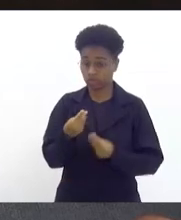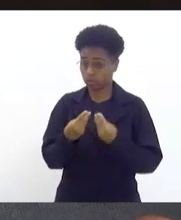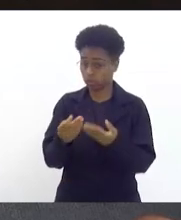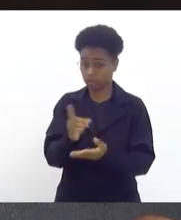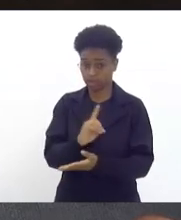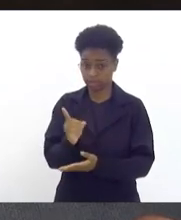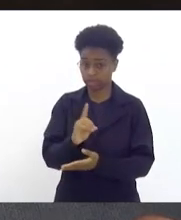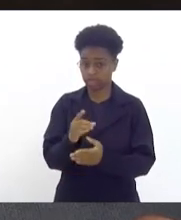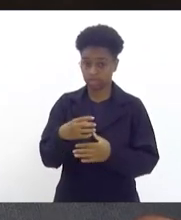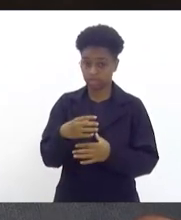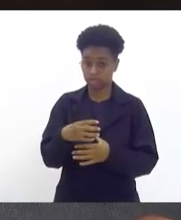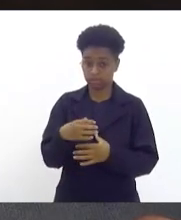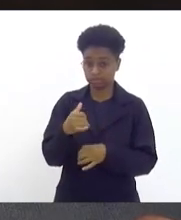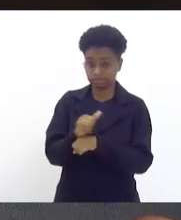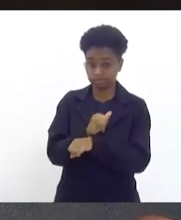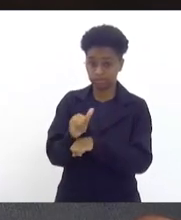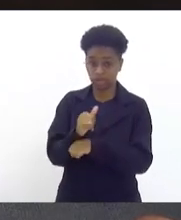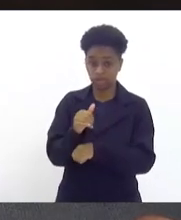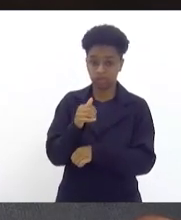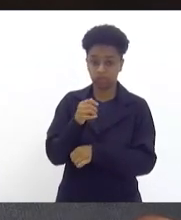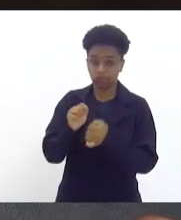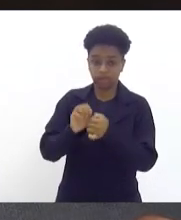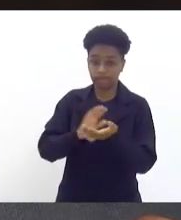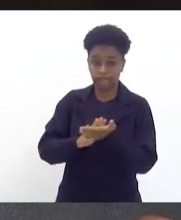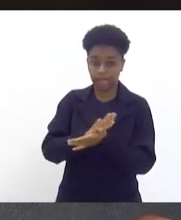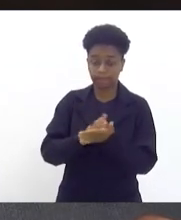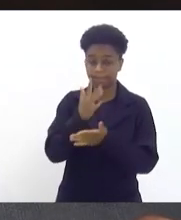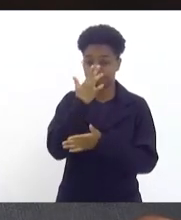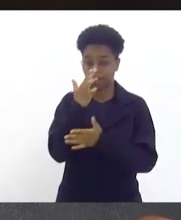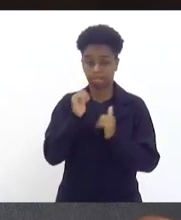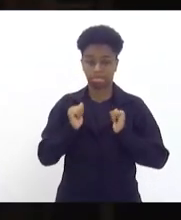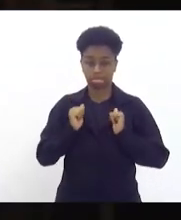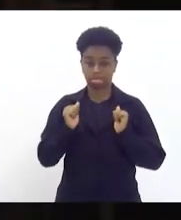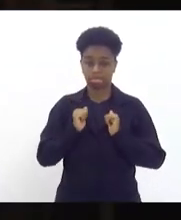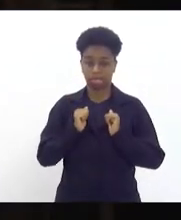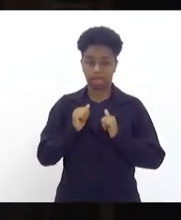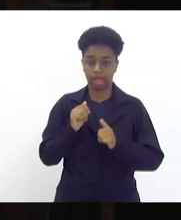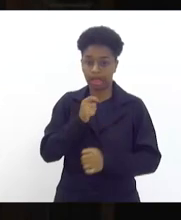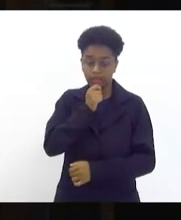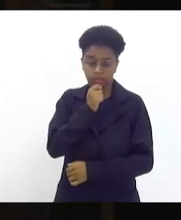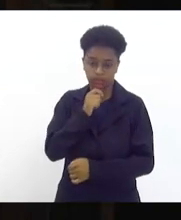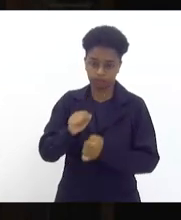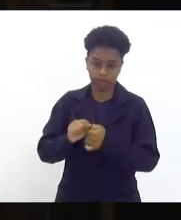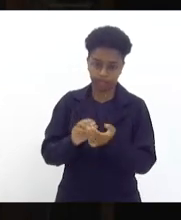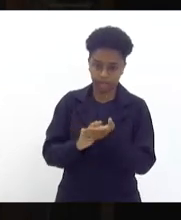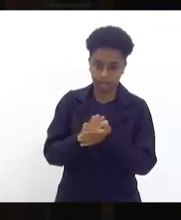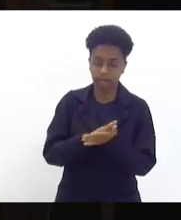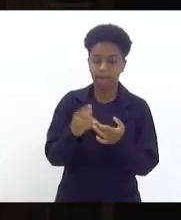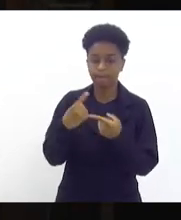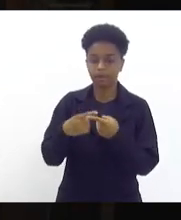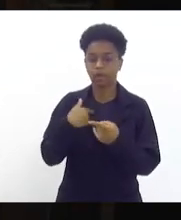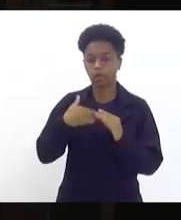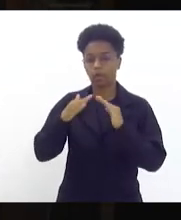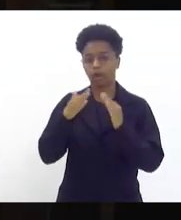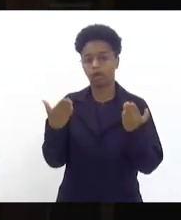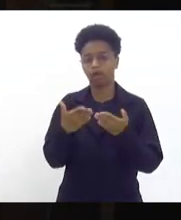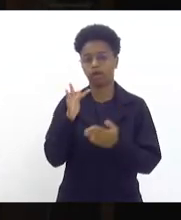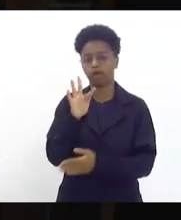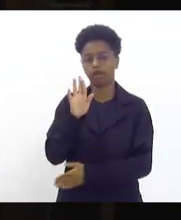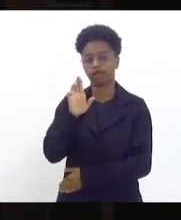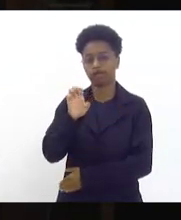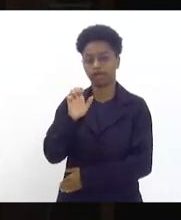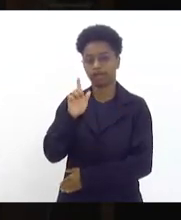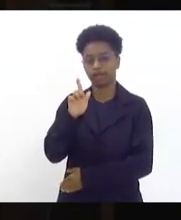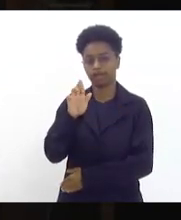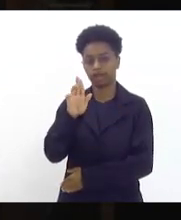eles não andam eles estão igual zumbi a pessoa se vestiu de uma tal maneira eu moro ali na freguesia hoje e eu vejo